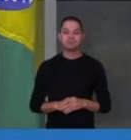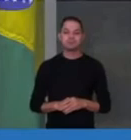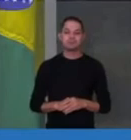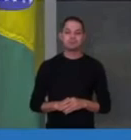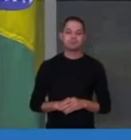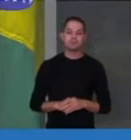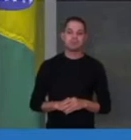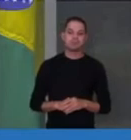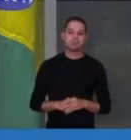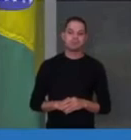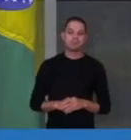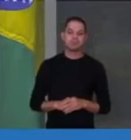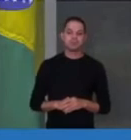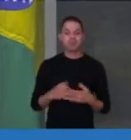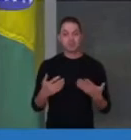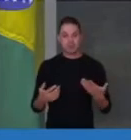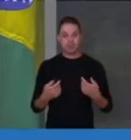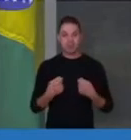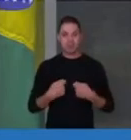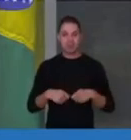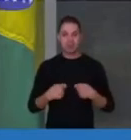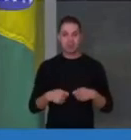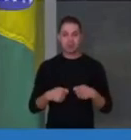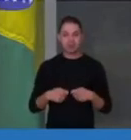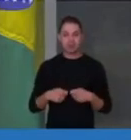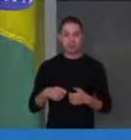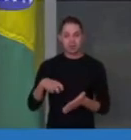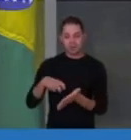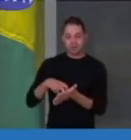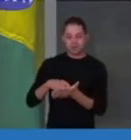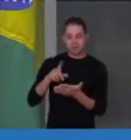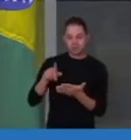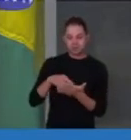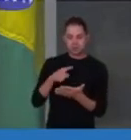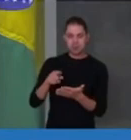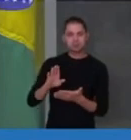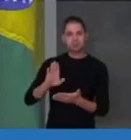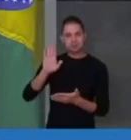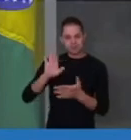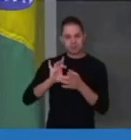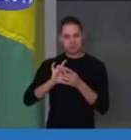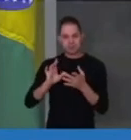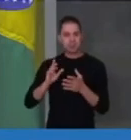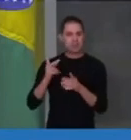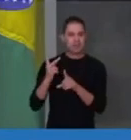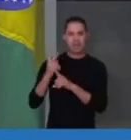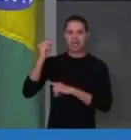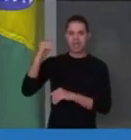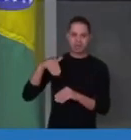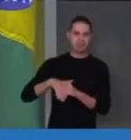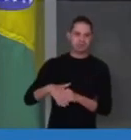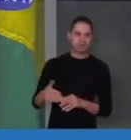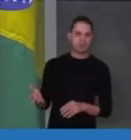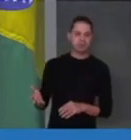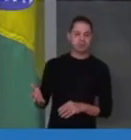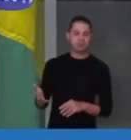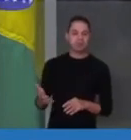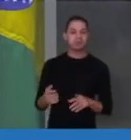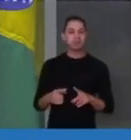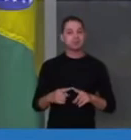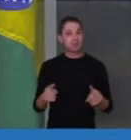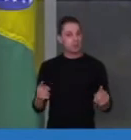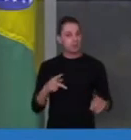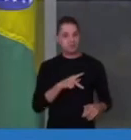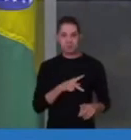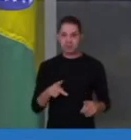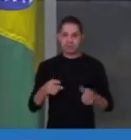literalmente. Então precisávamos tirar descondenar o Lula, torná-lo elegível para que ele pudesse ganhar a eleição. Mas ele foi deixando bem